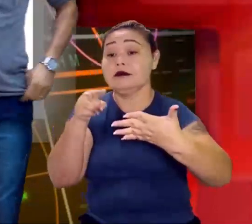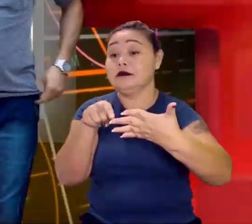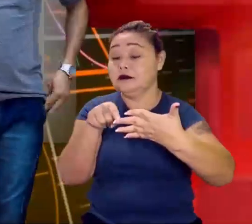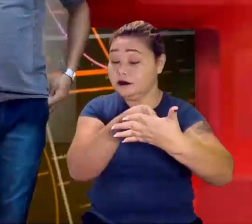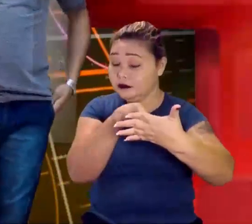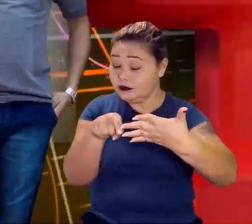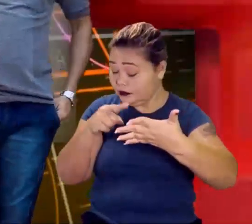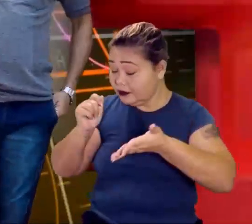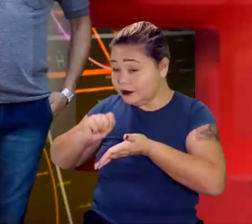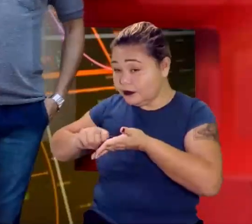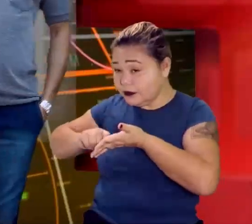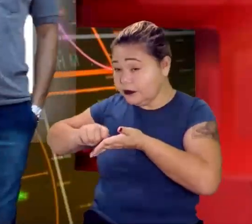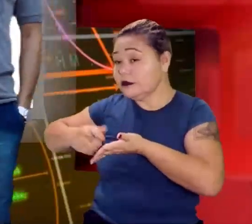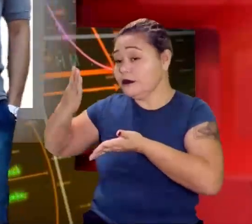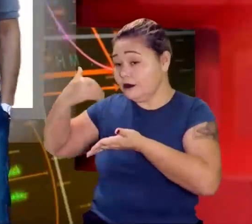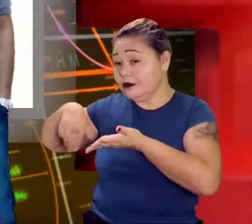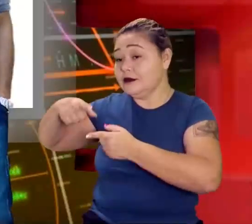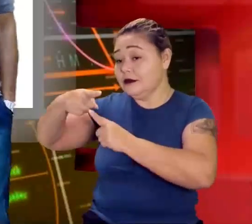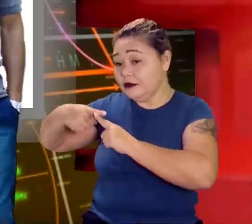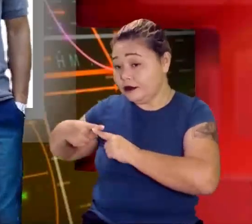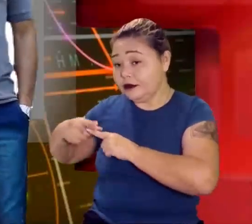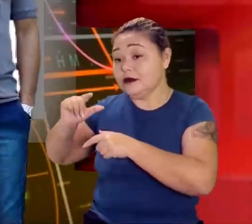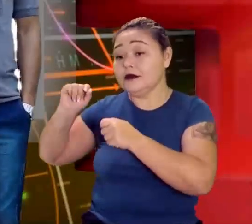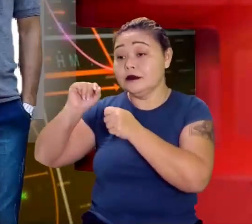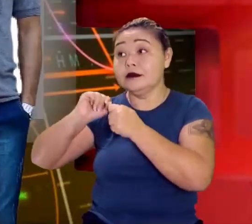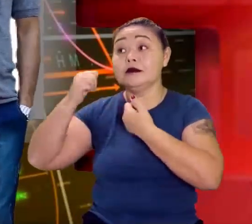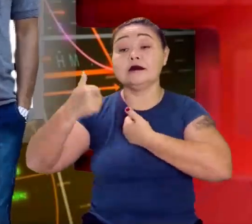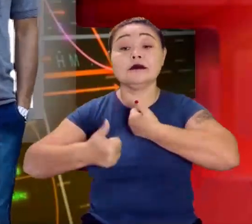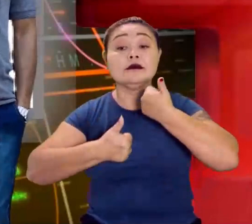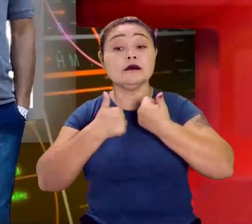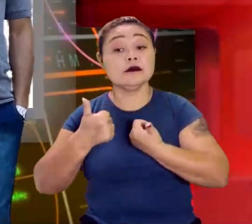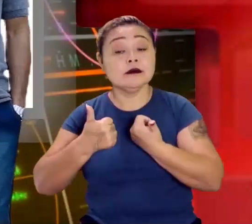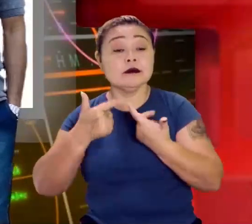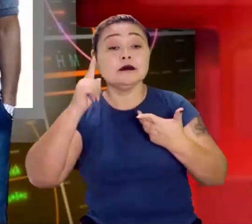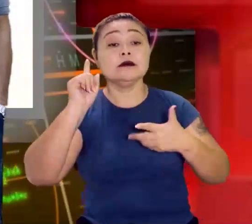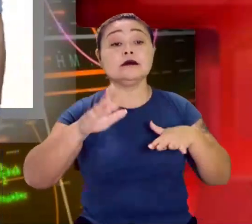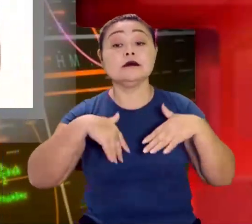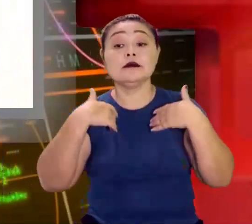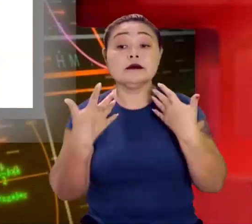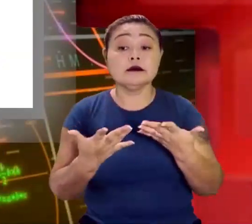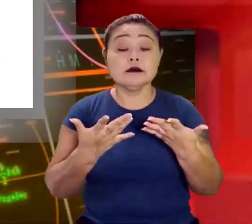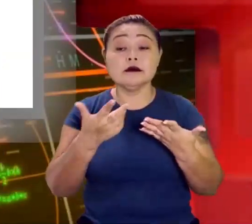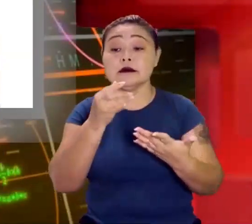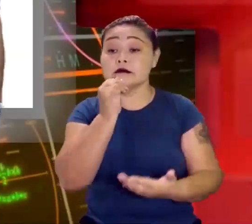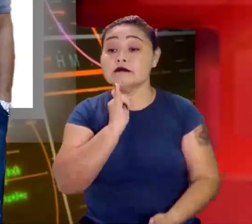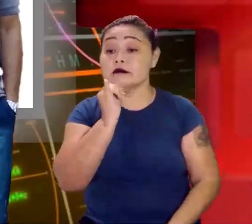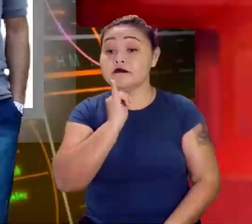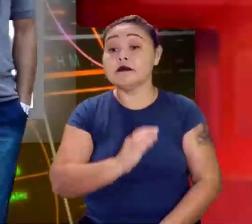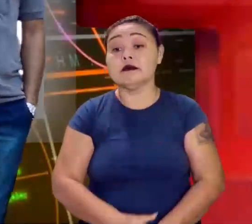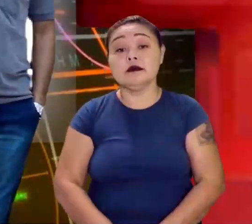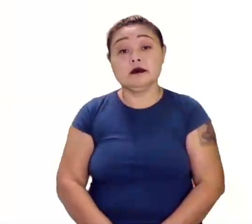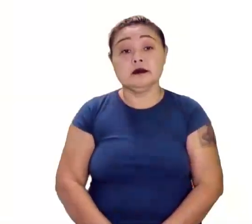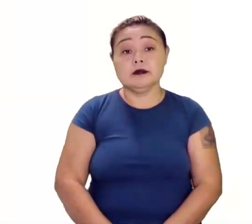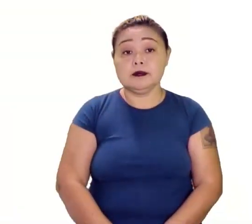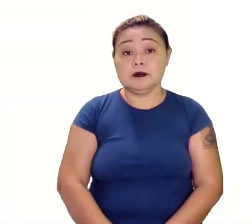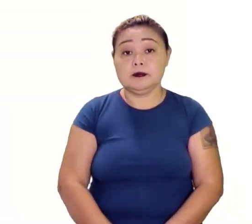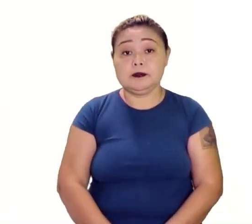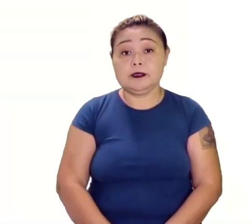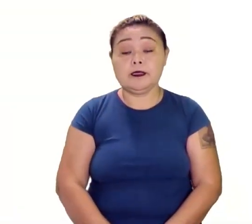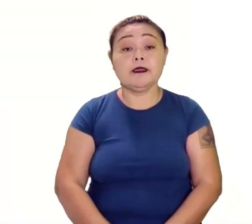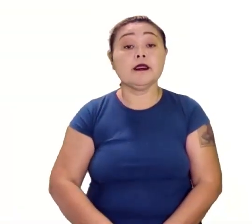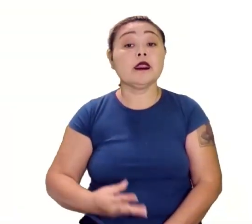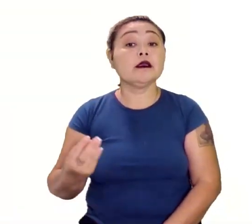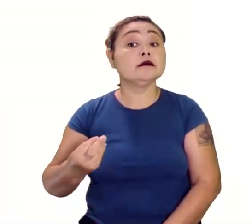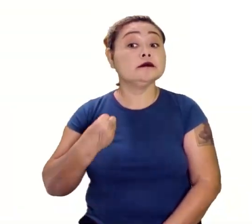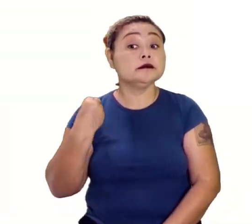tá lá no minha Isso é anotação, na minha muito tabuada. bom. Beleza? Então vamos lá, mais um exemplo. Olha,